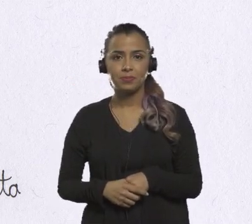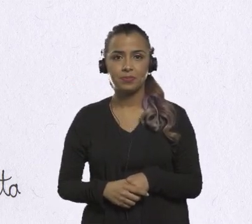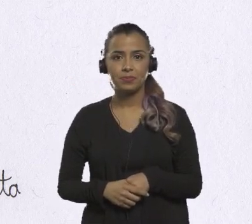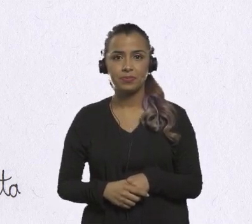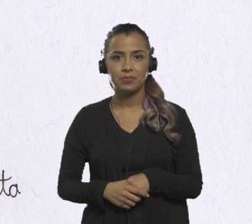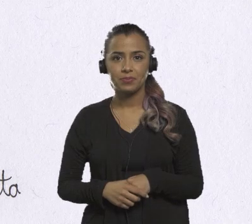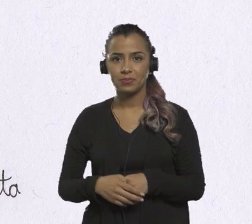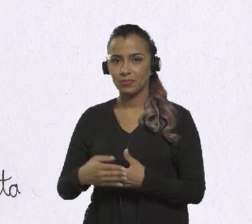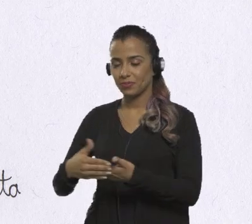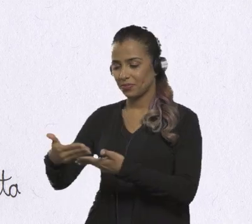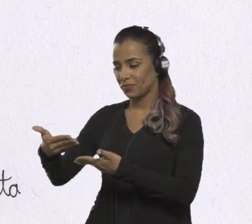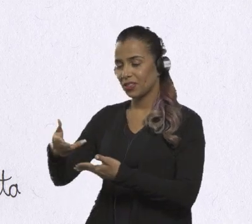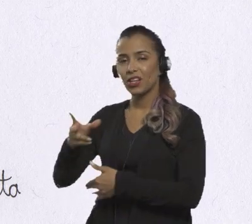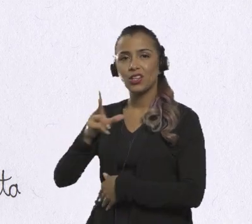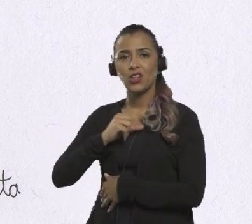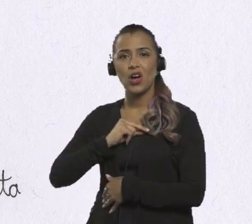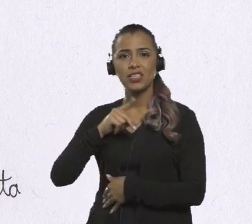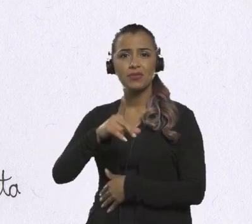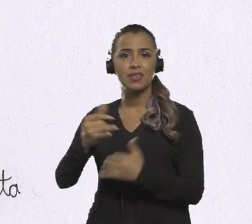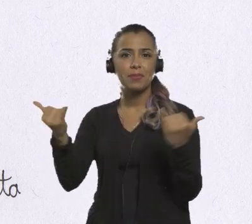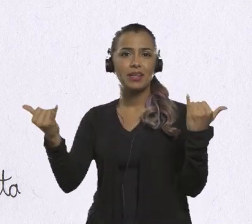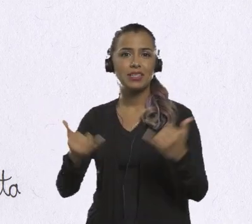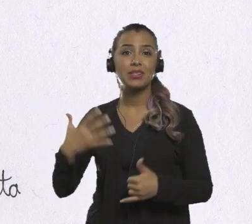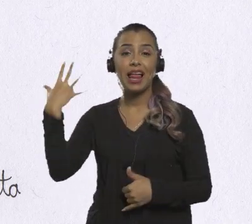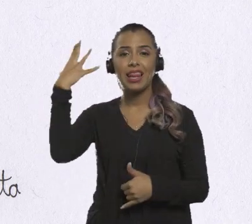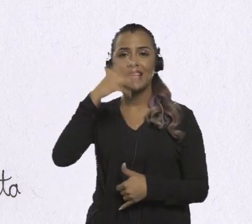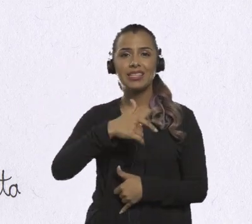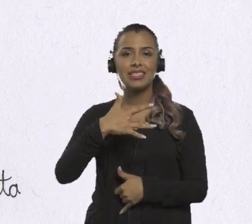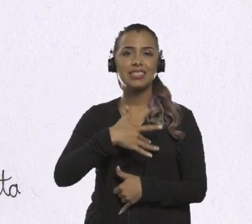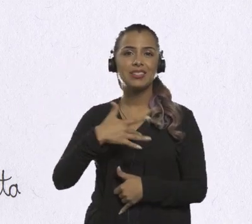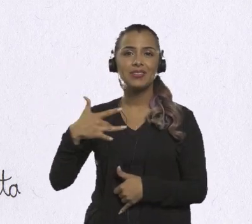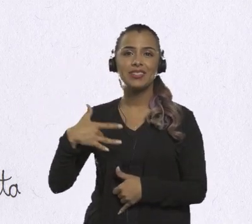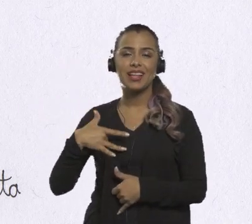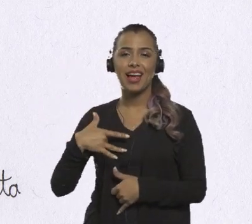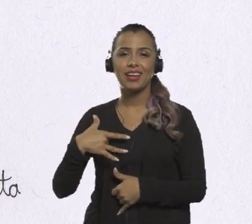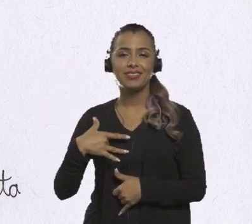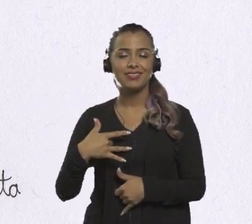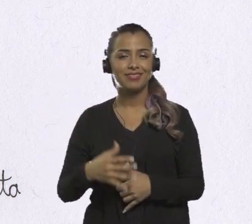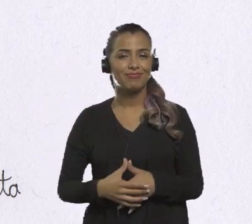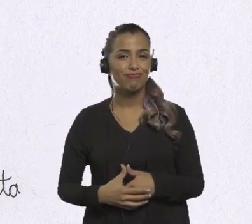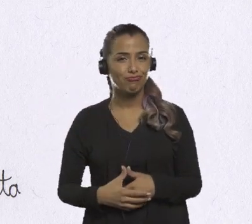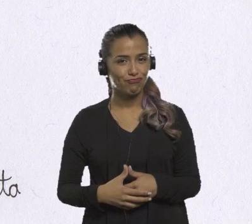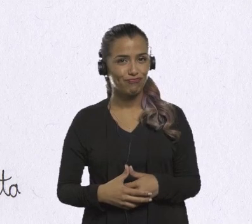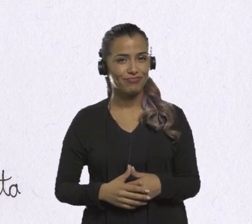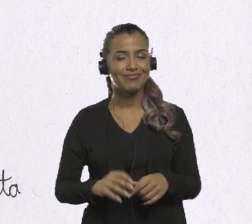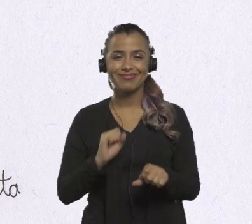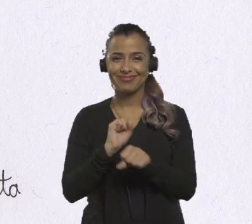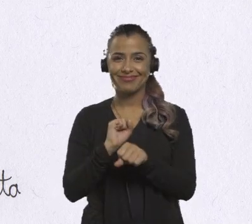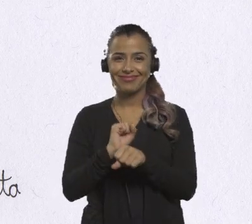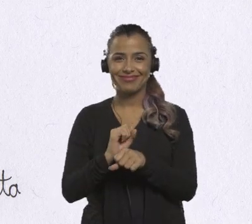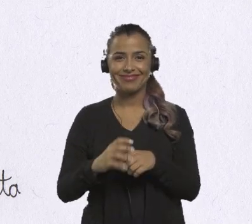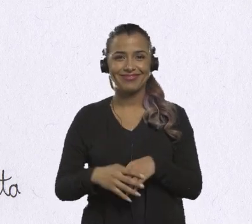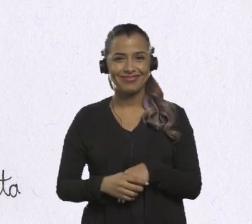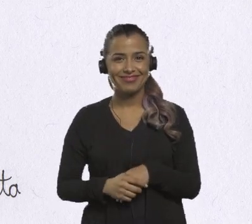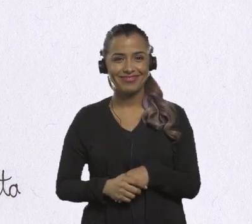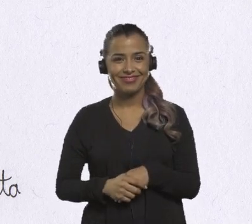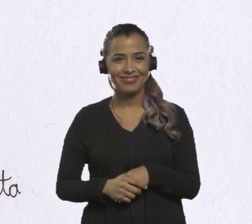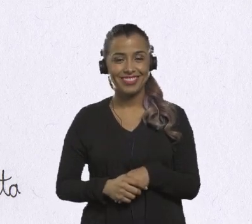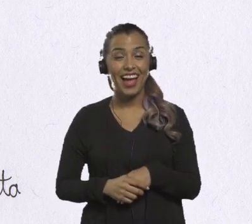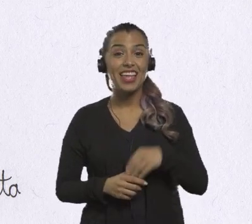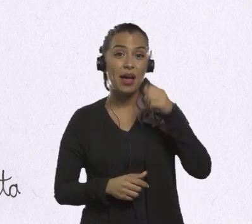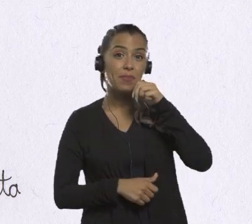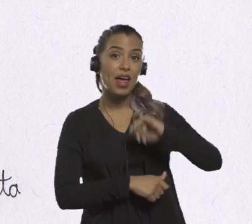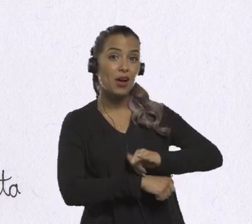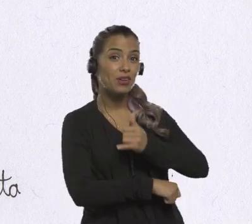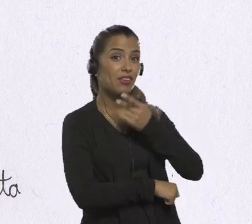Nossa, você emagreceu. Tá linda, tá saudável. Ai, meu Deus, gente, pera. Aí, ah, tá, e a mulher gorda